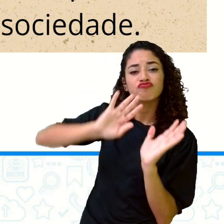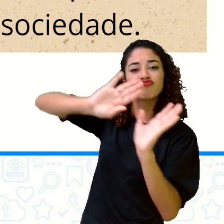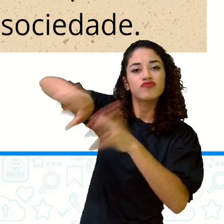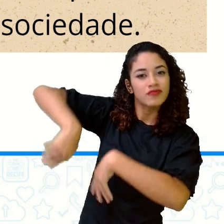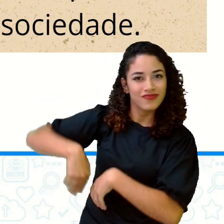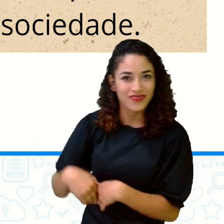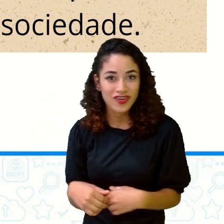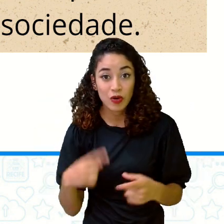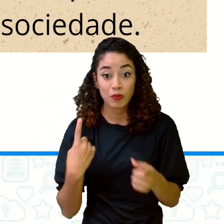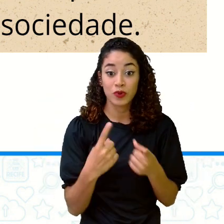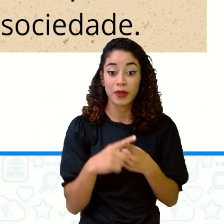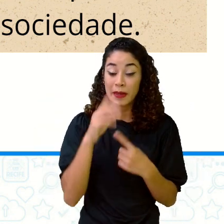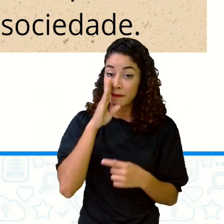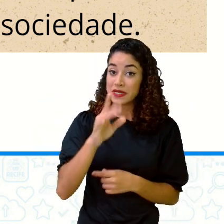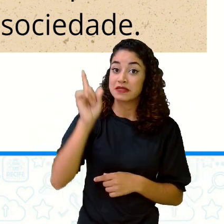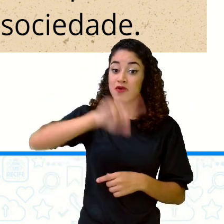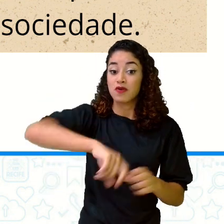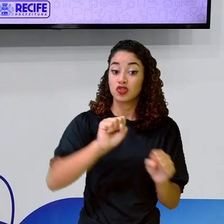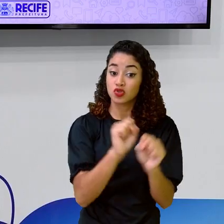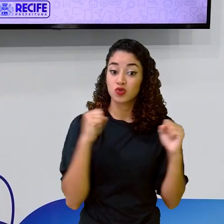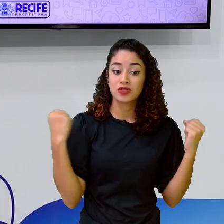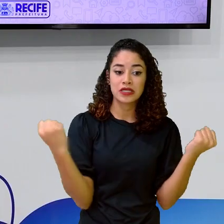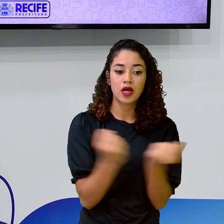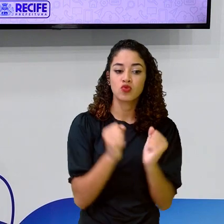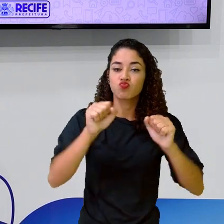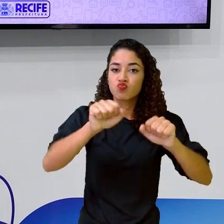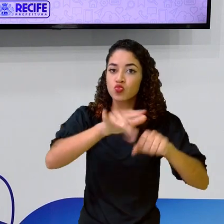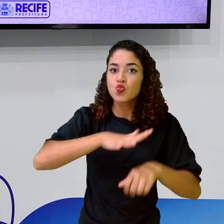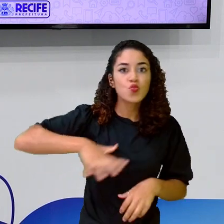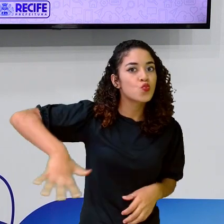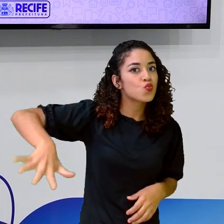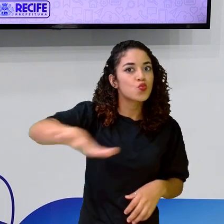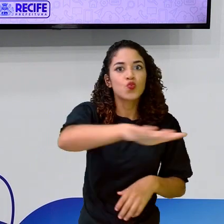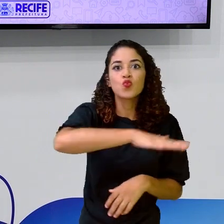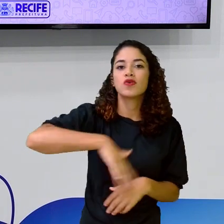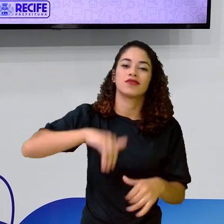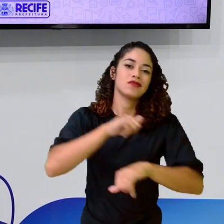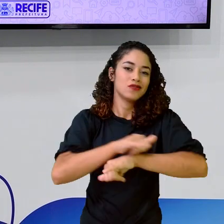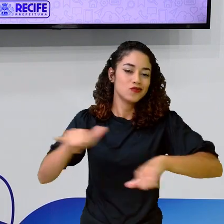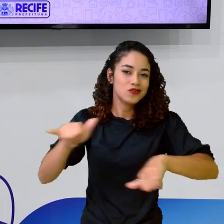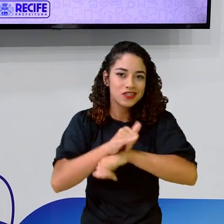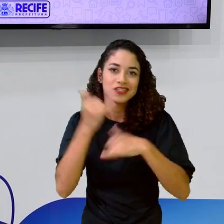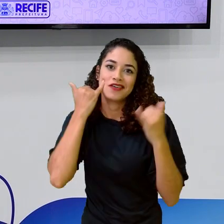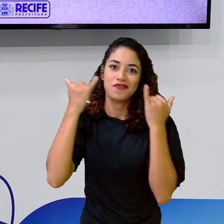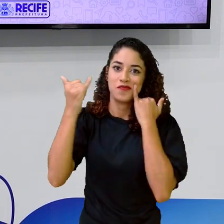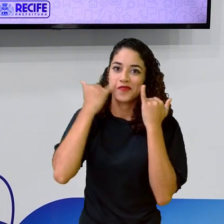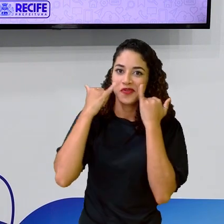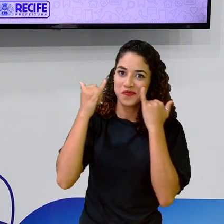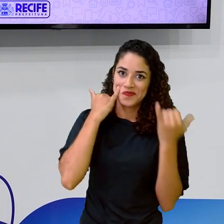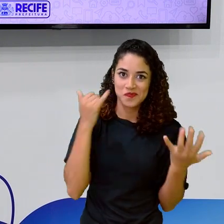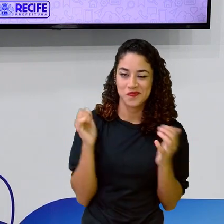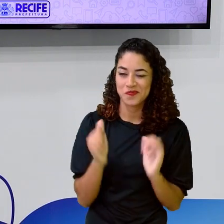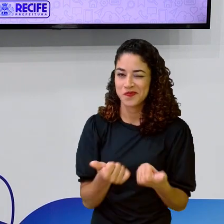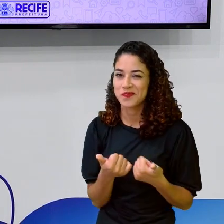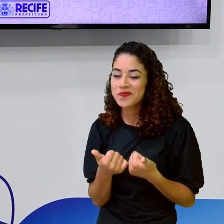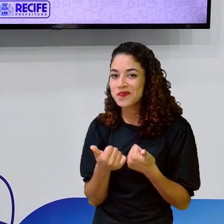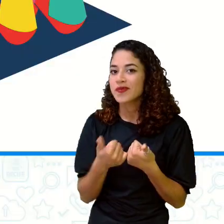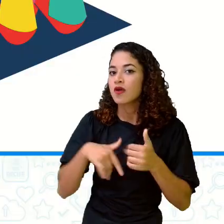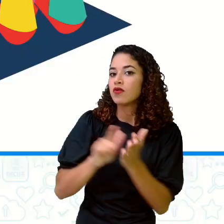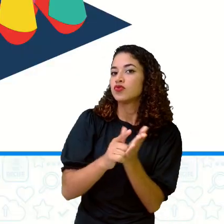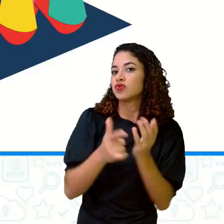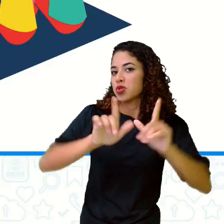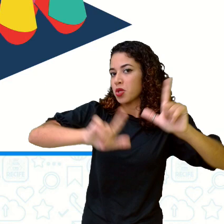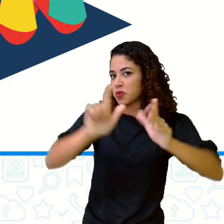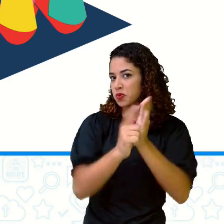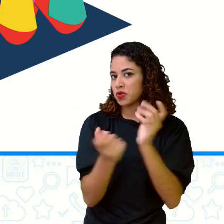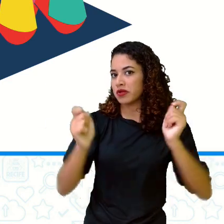se quer atingir, é a sociedade, de uma maneira geral, as notícias, o telejornal, especificamente falando, no telejornal,